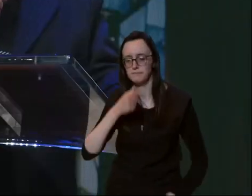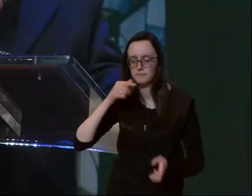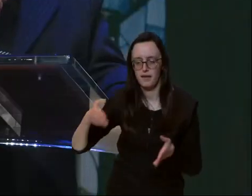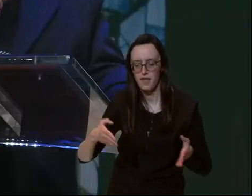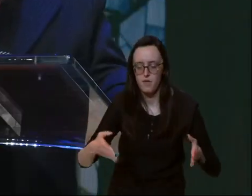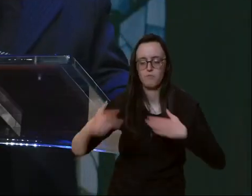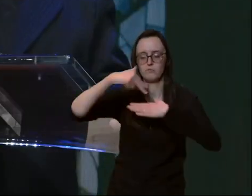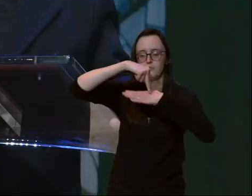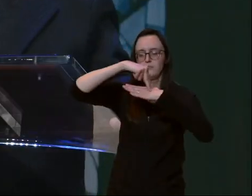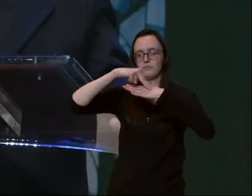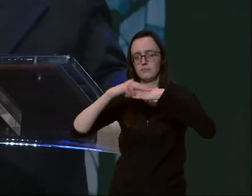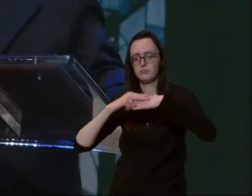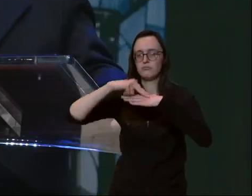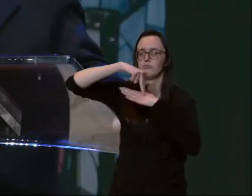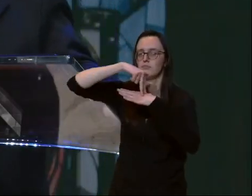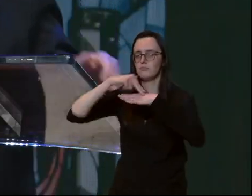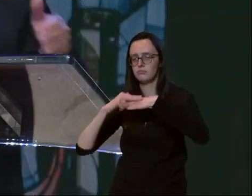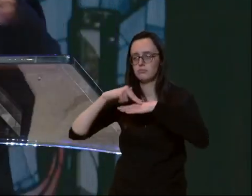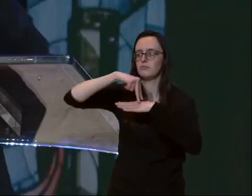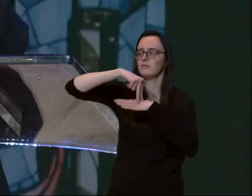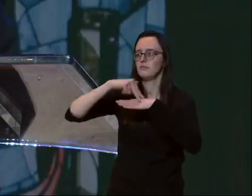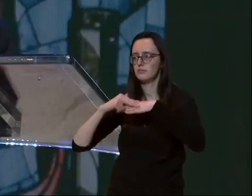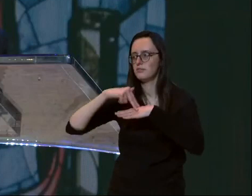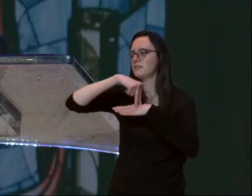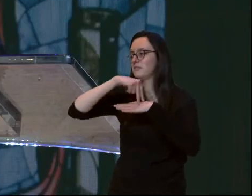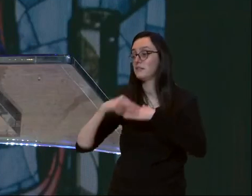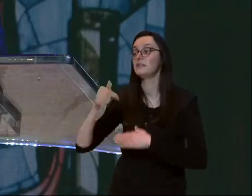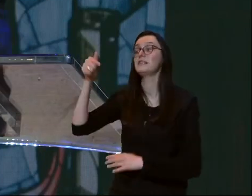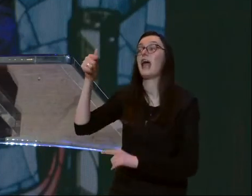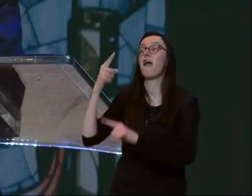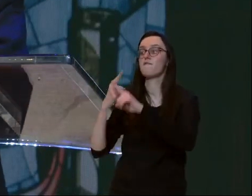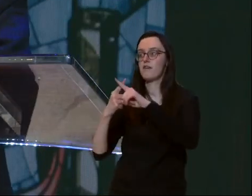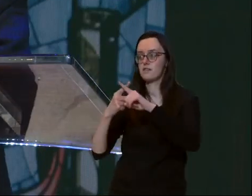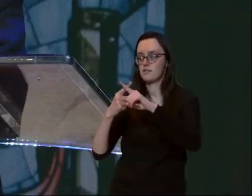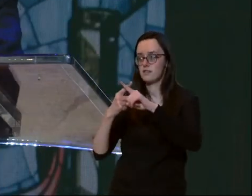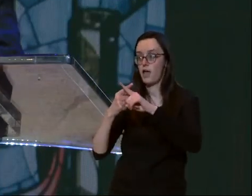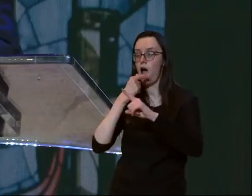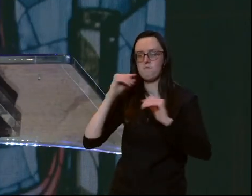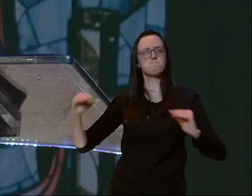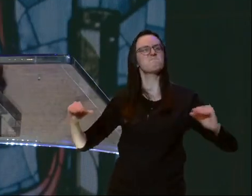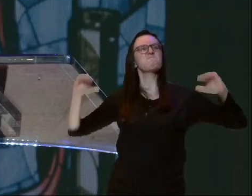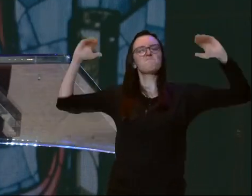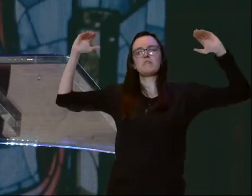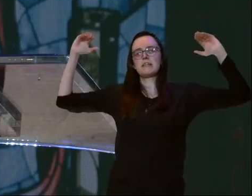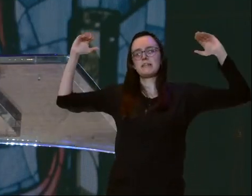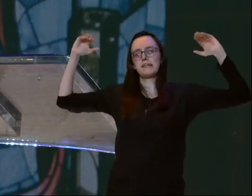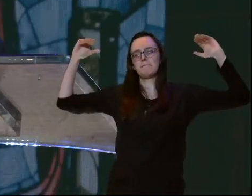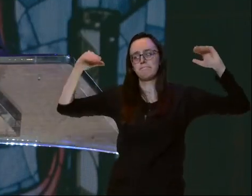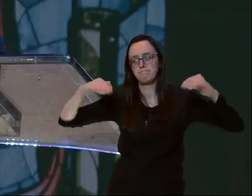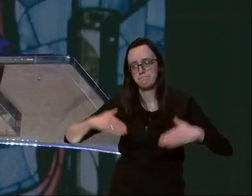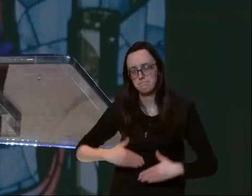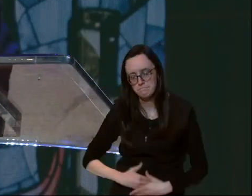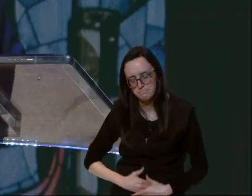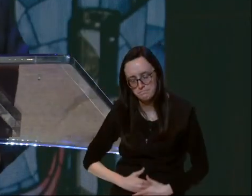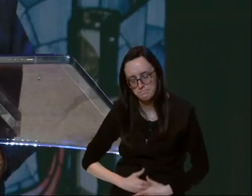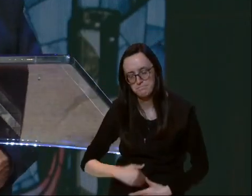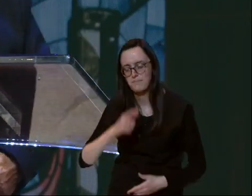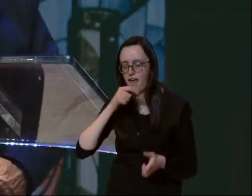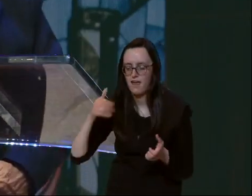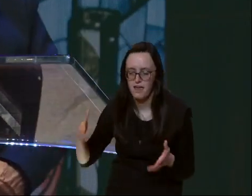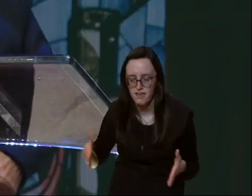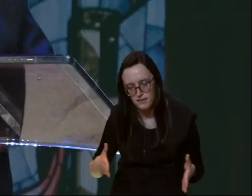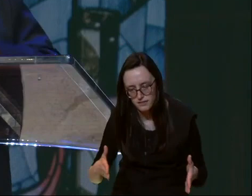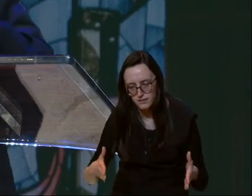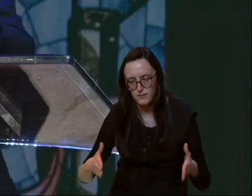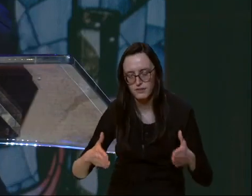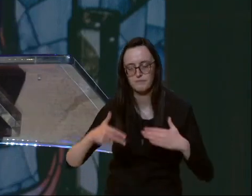Jordão. Mostra-nos um homem que desce da sua soberba e mergulha humildemente nas águas